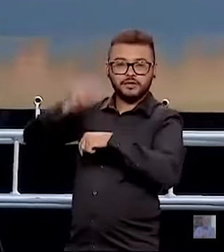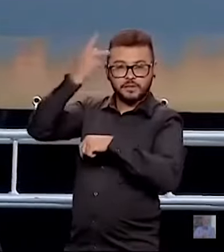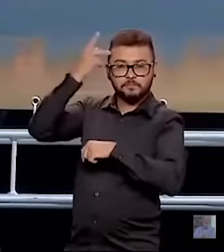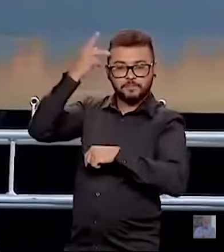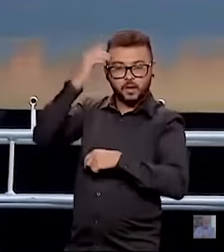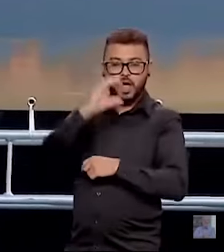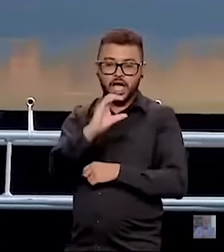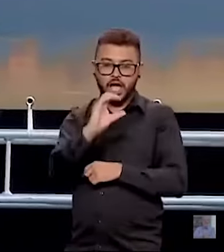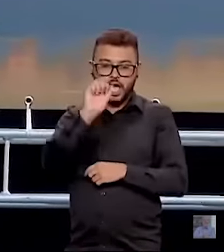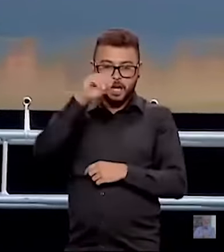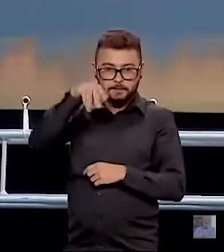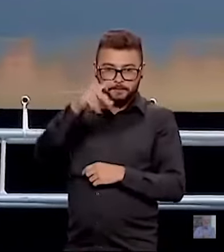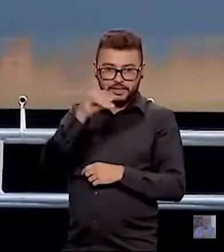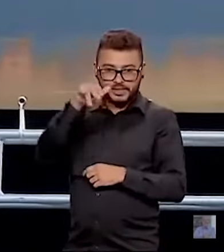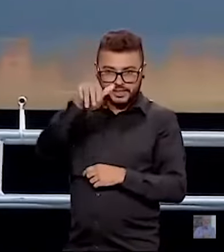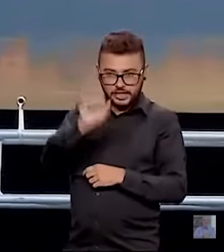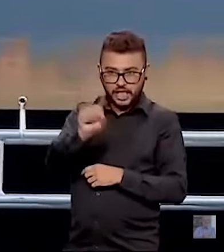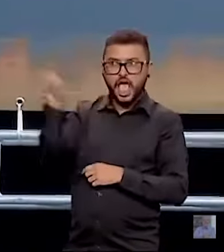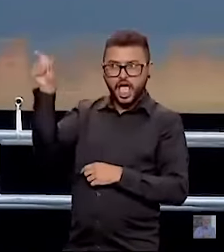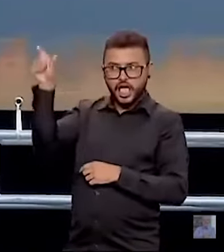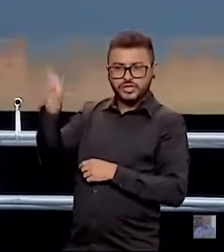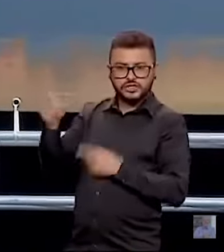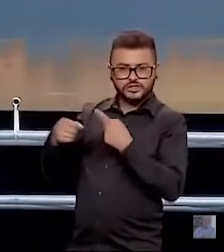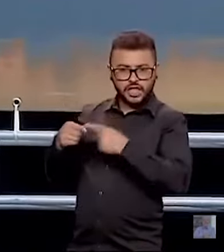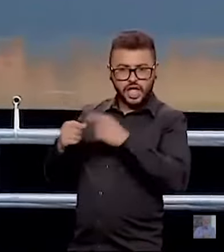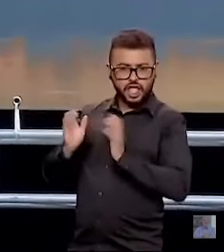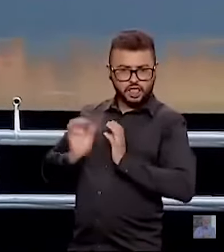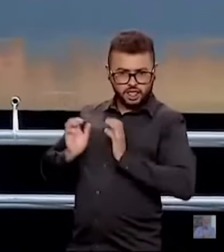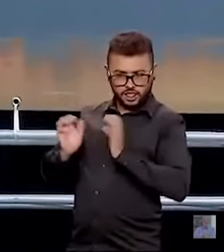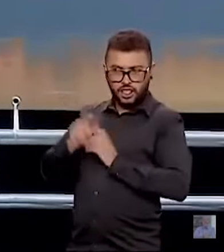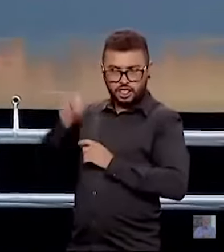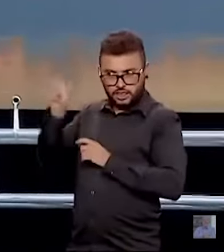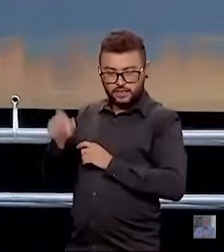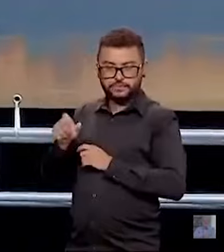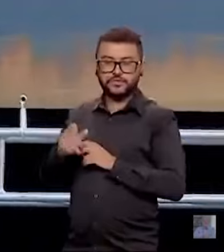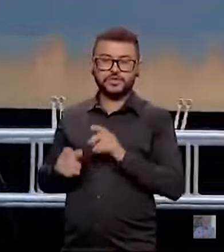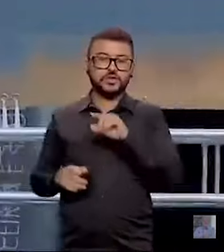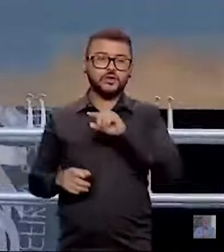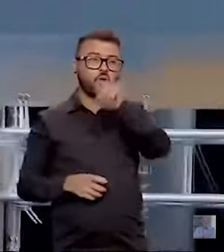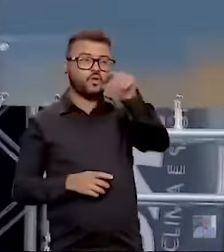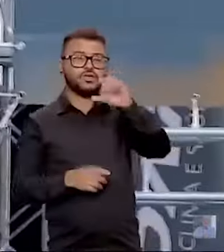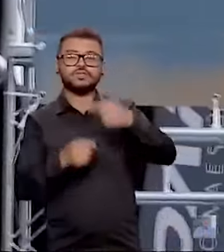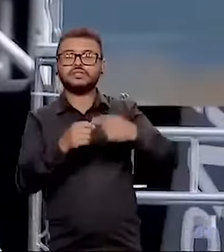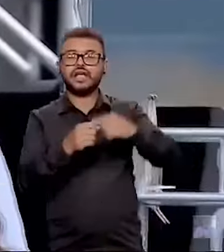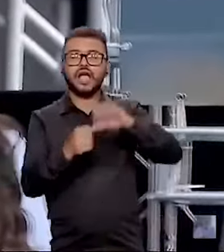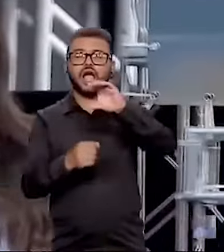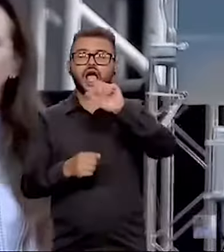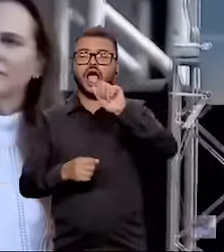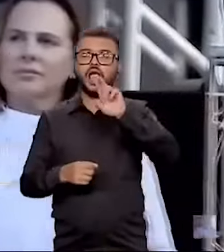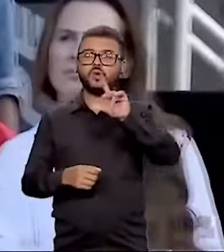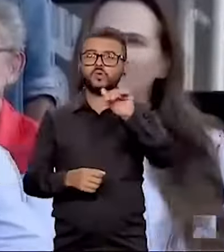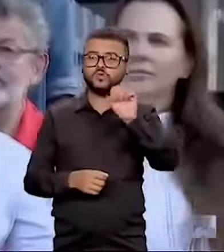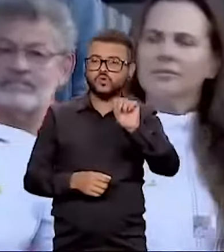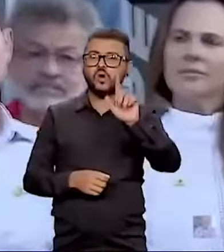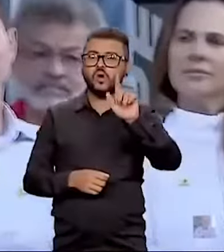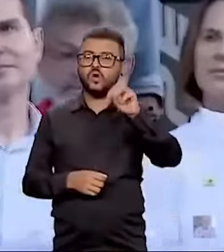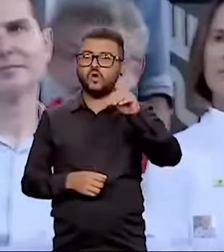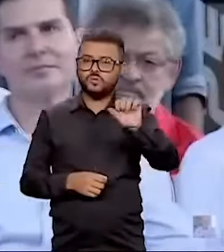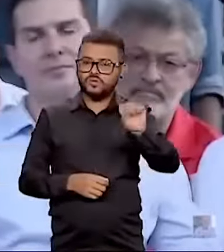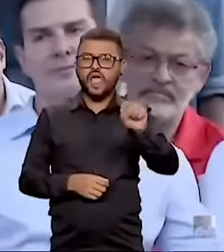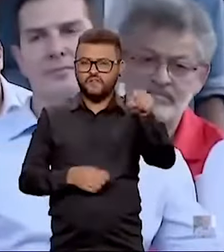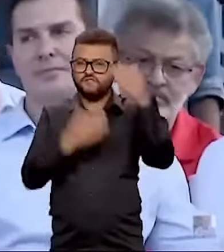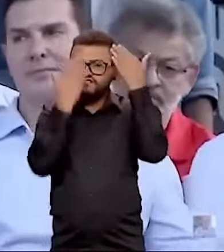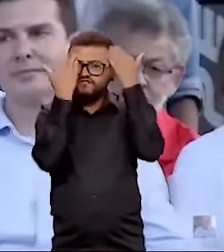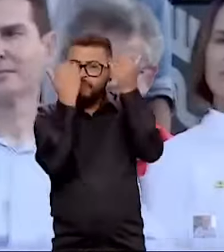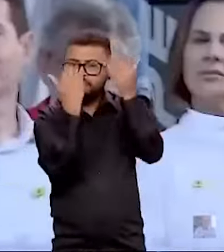Campinas, que é uma das cidades mais ricas desse país, a cidade de Carlos Gomes,